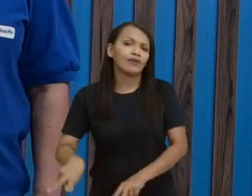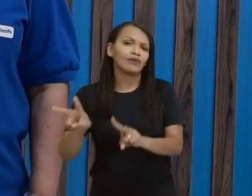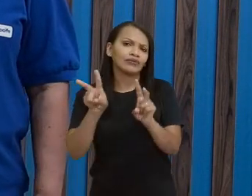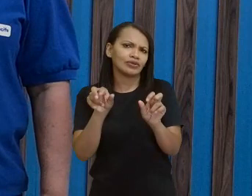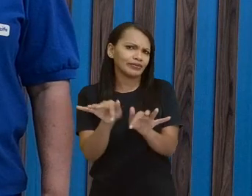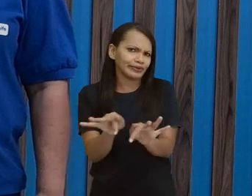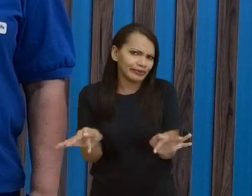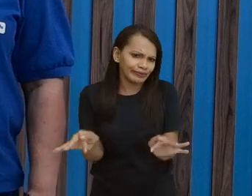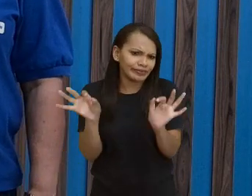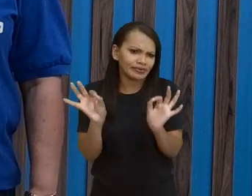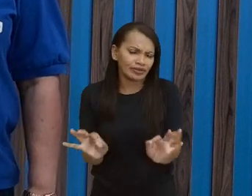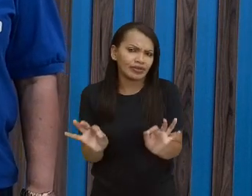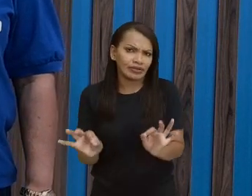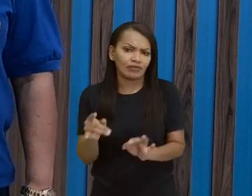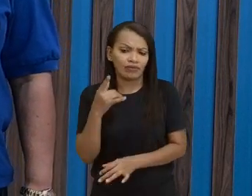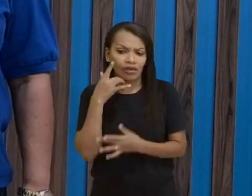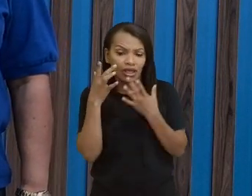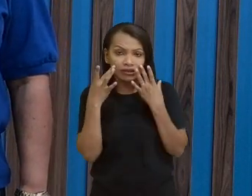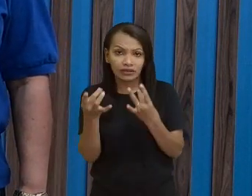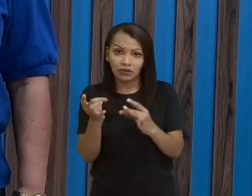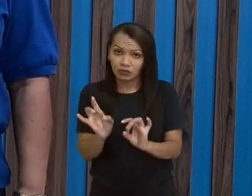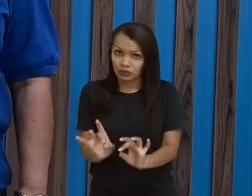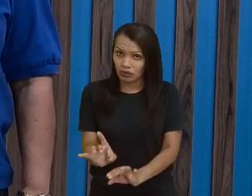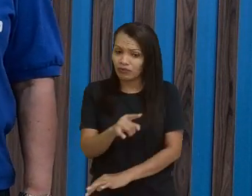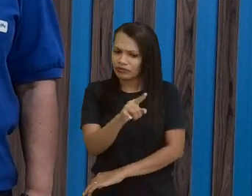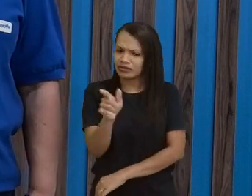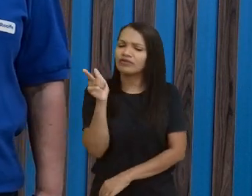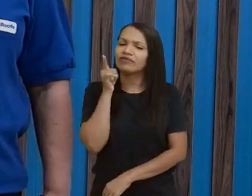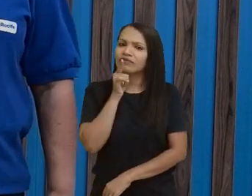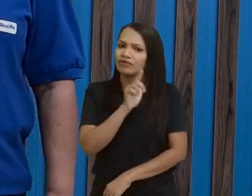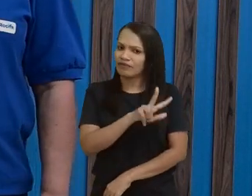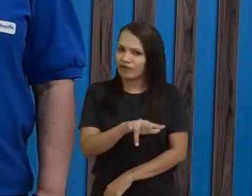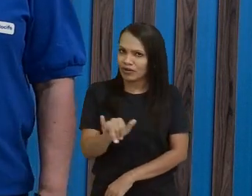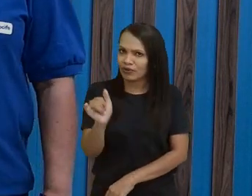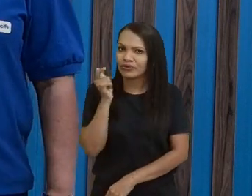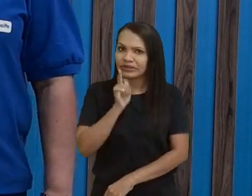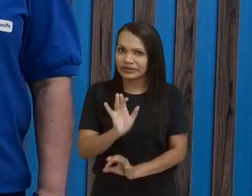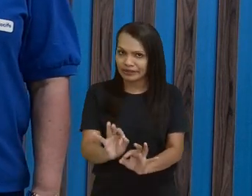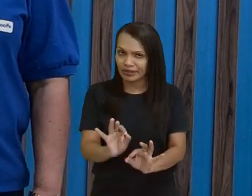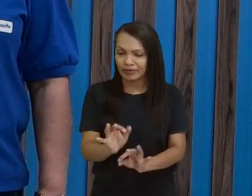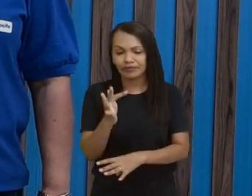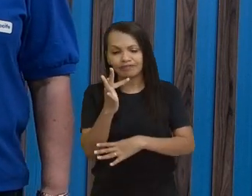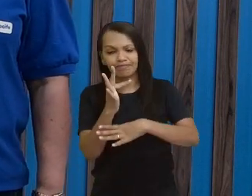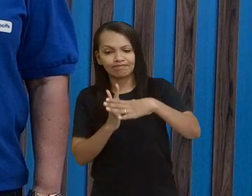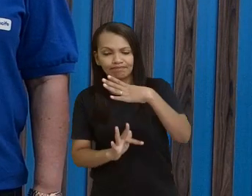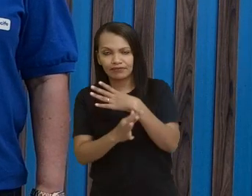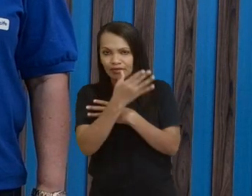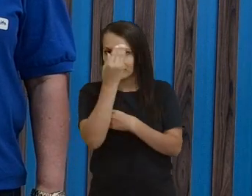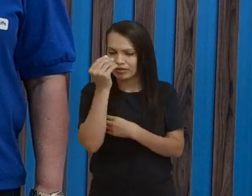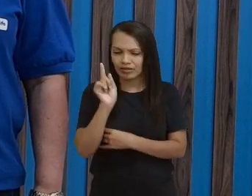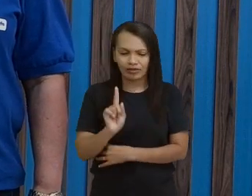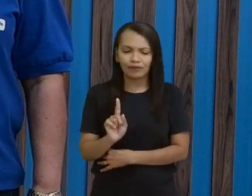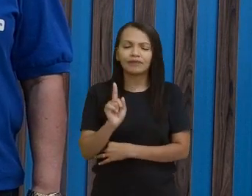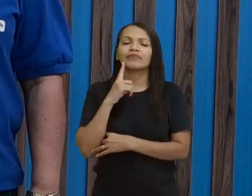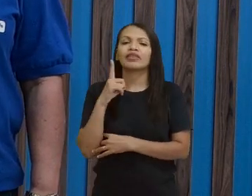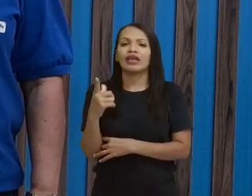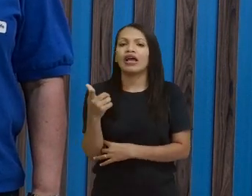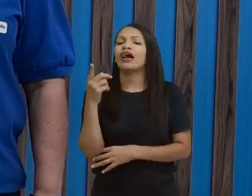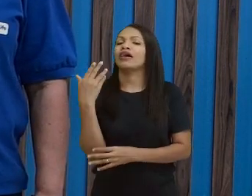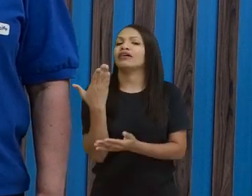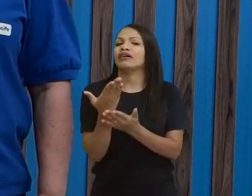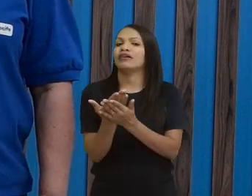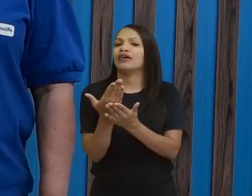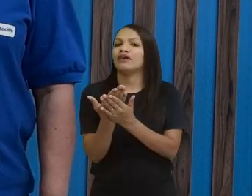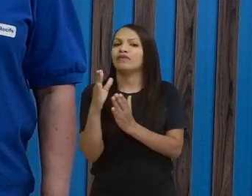simples, né? Só preste atenção. Você vai conseguir, tá? Não esqueçam, essa aula vai estar no